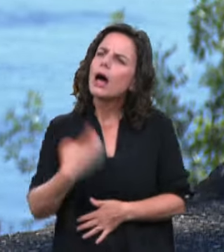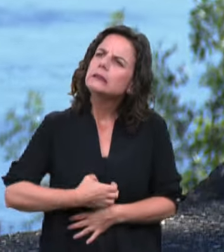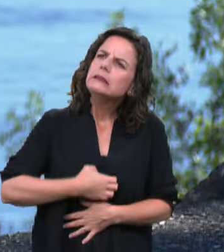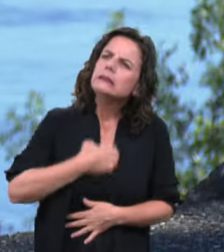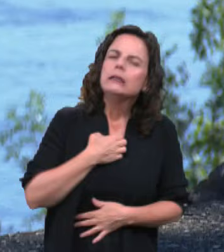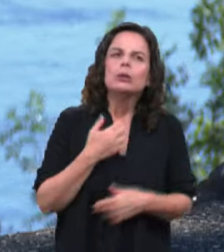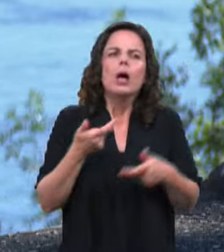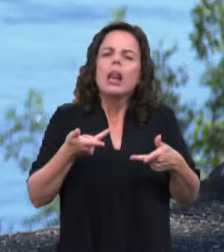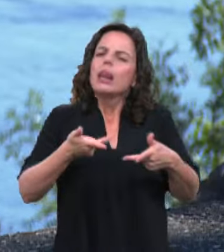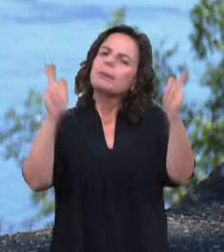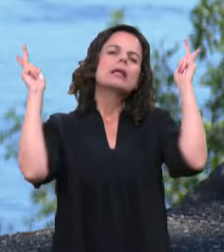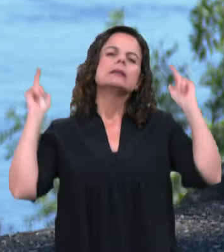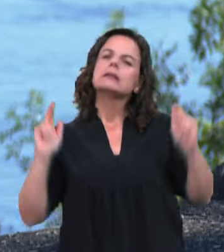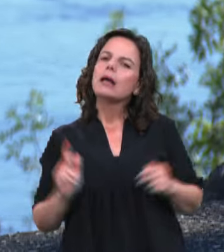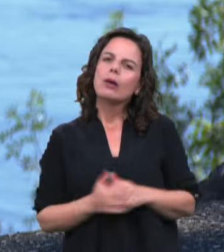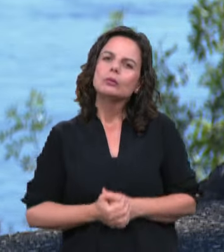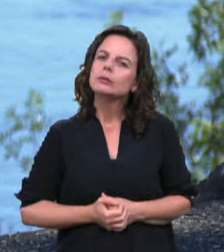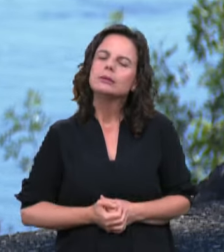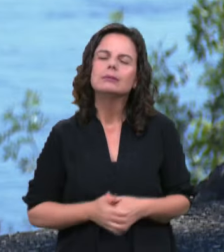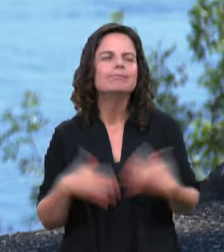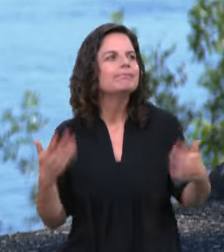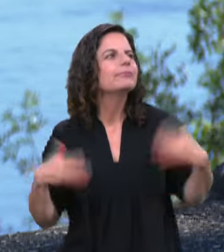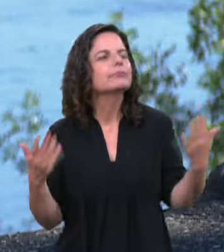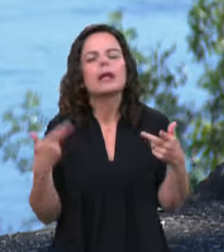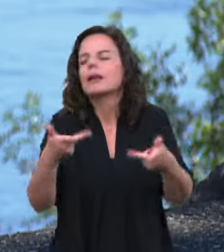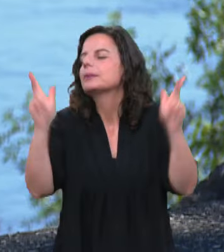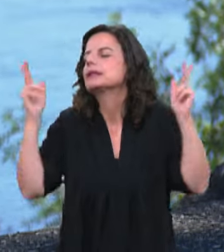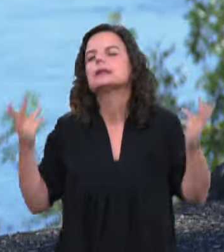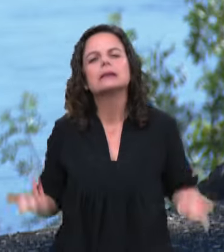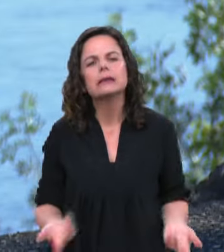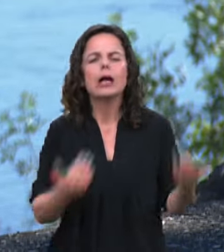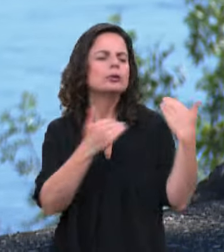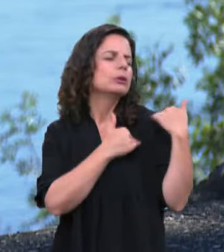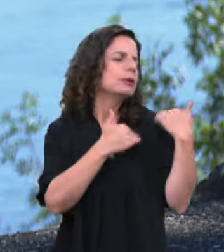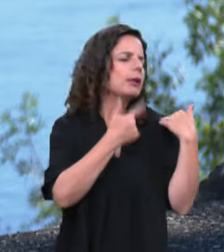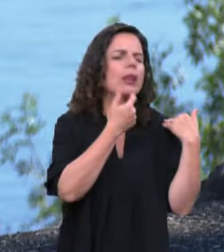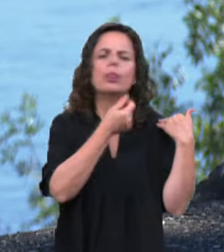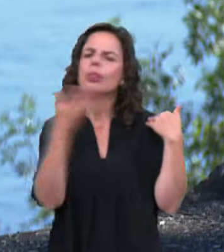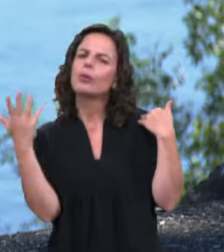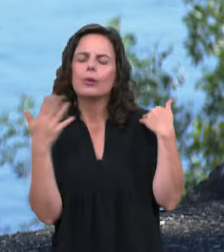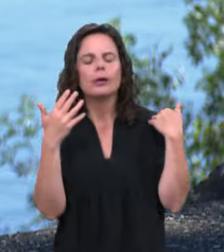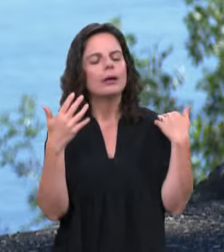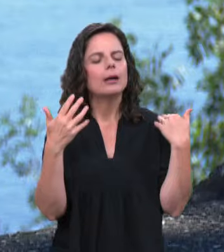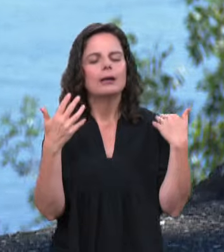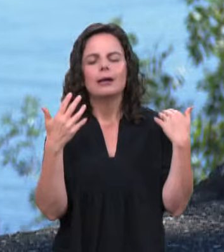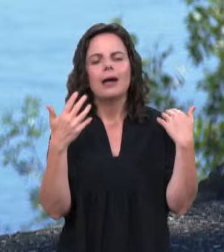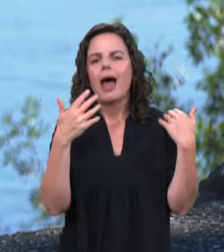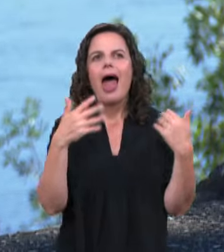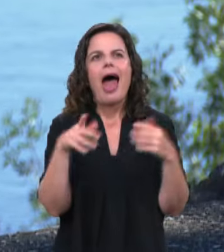sinto uma libertação. Uma libertação de todas as responsabilidades. Eu vou para ali